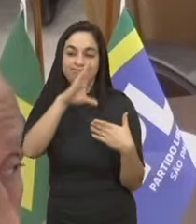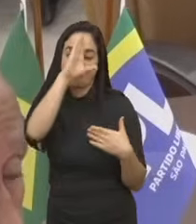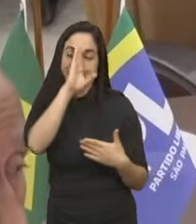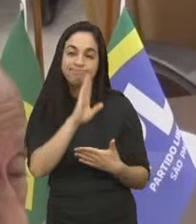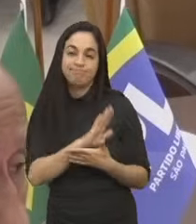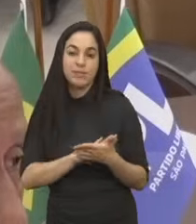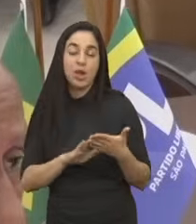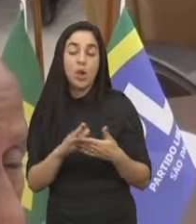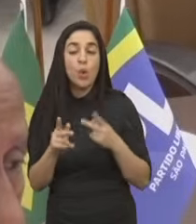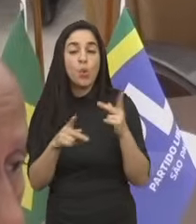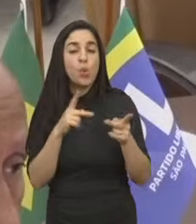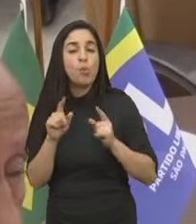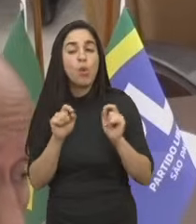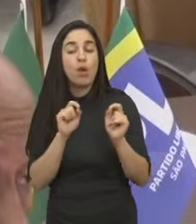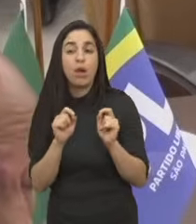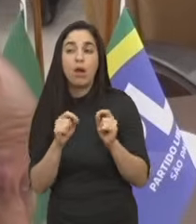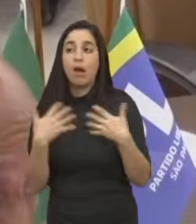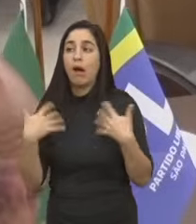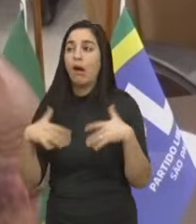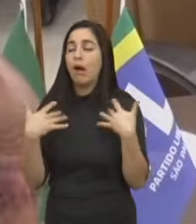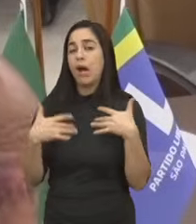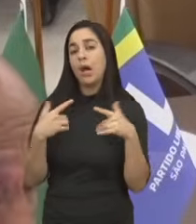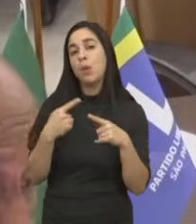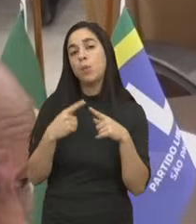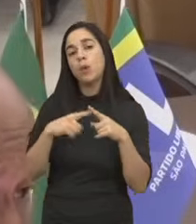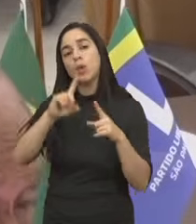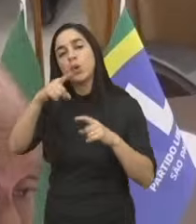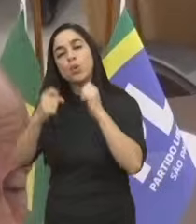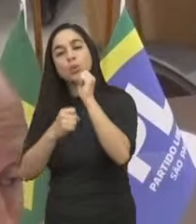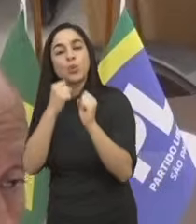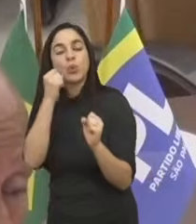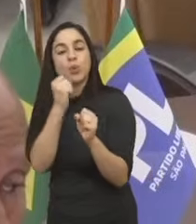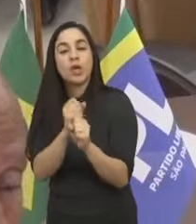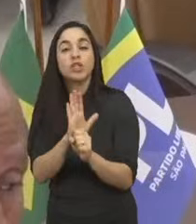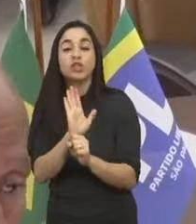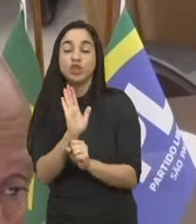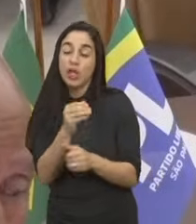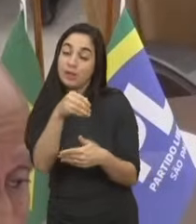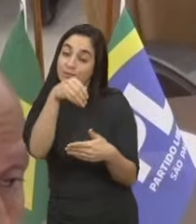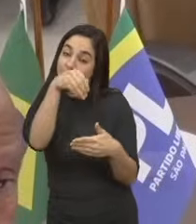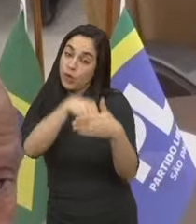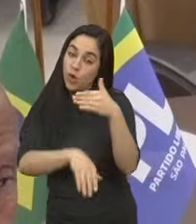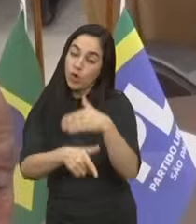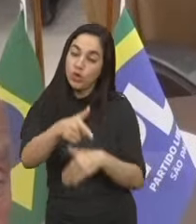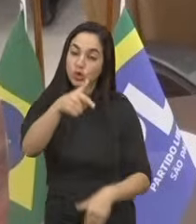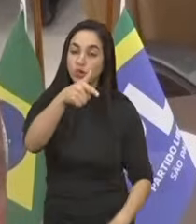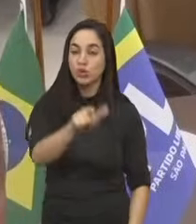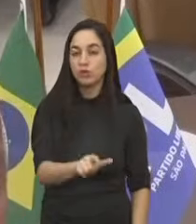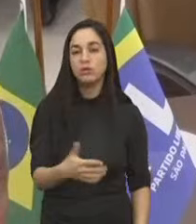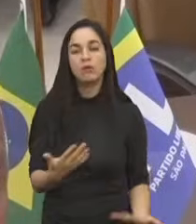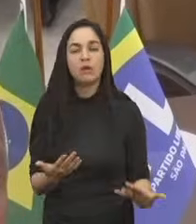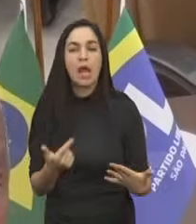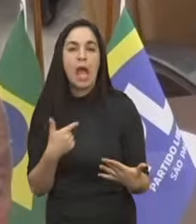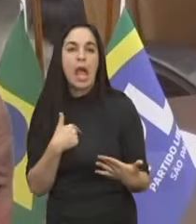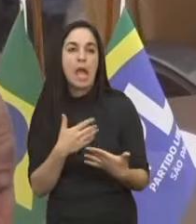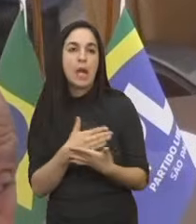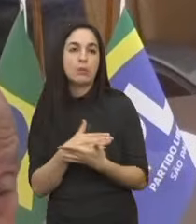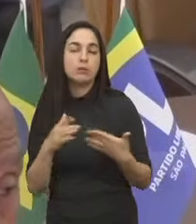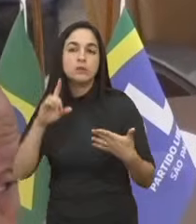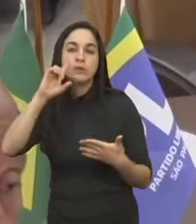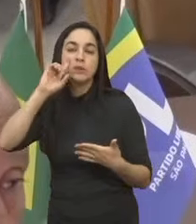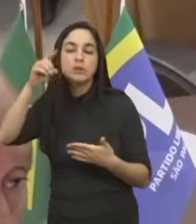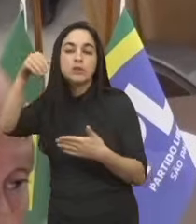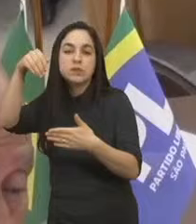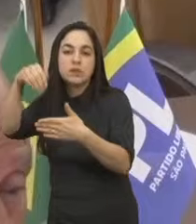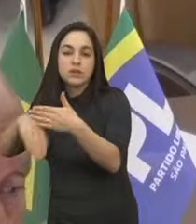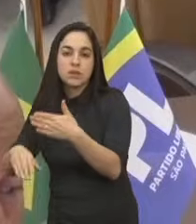nenhuma. E o povo está apavorado, porque o ano que vem já é a época da eleição. Então não adianta começar no dia da eleição a